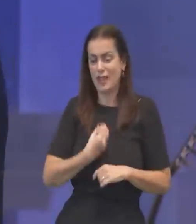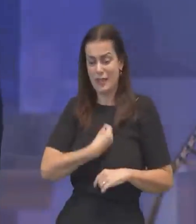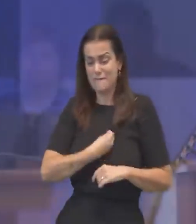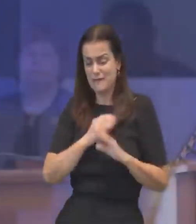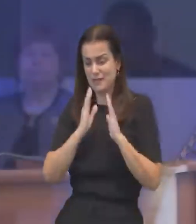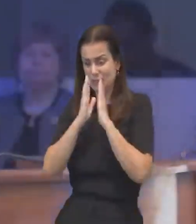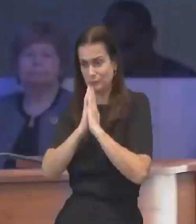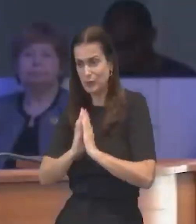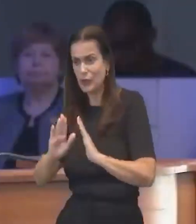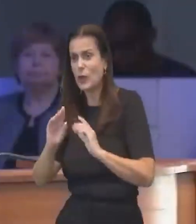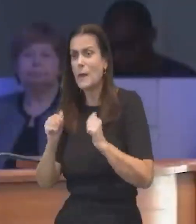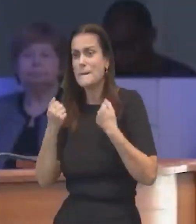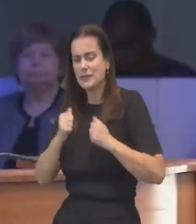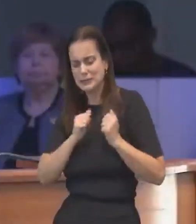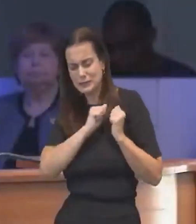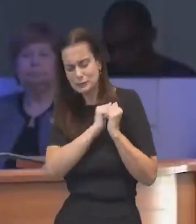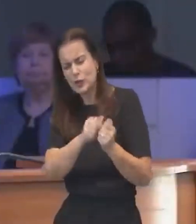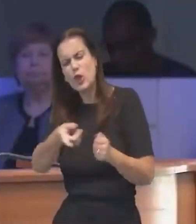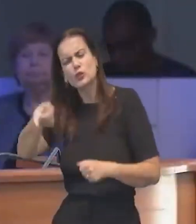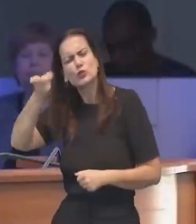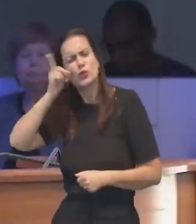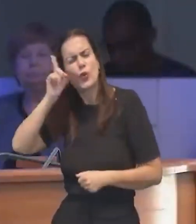adoração precisa nos acompanhar.